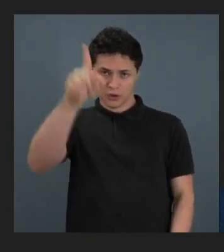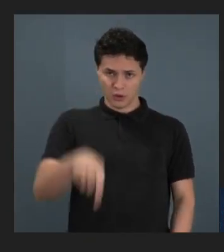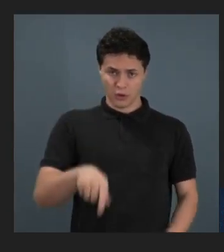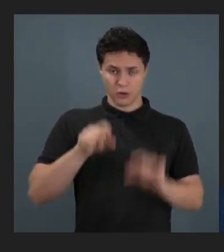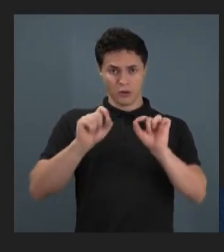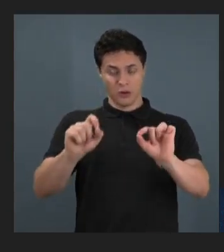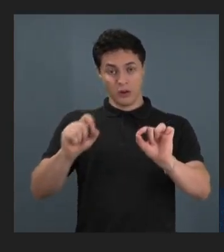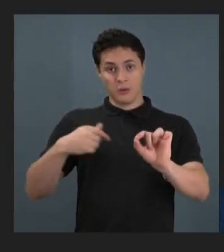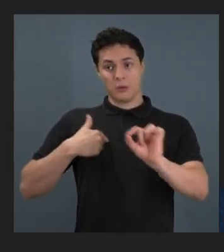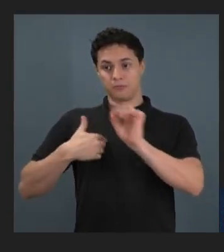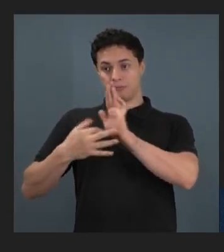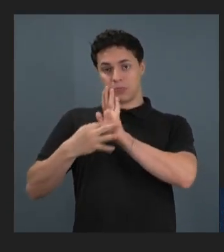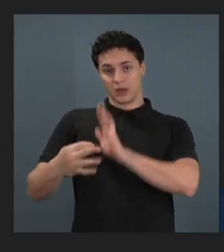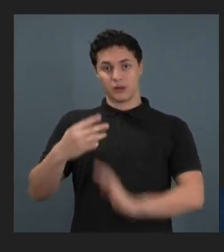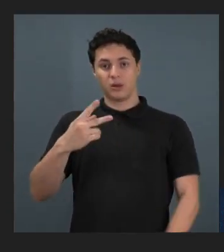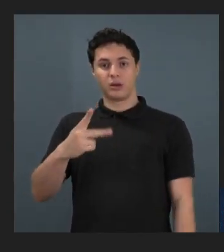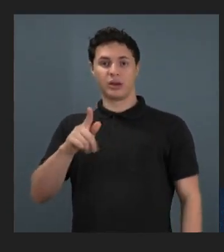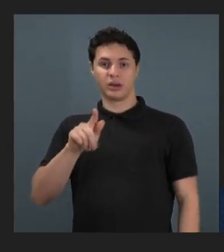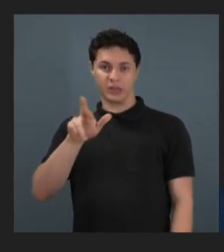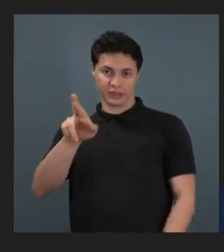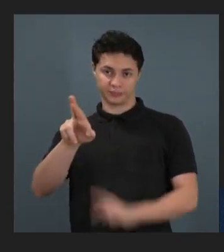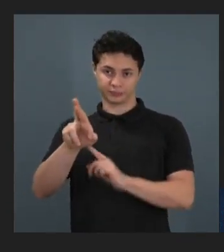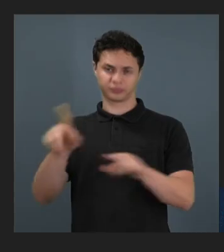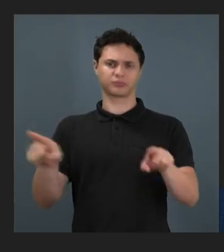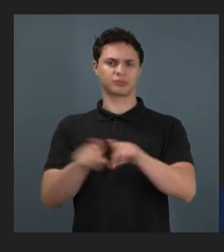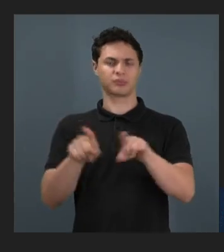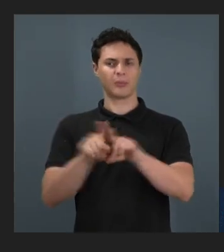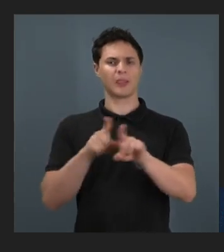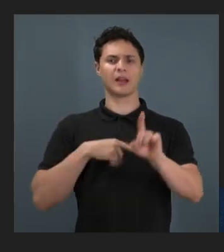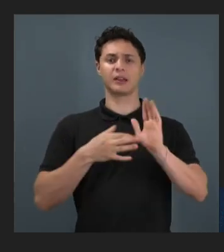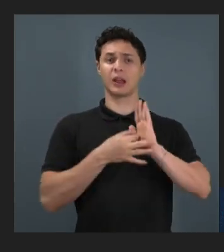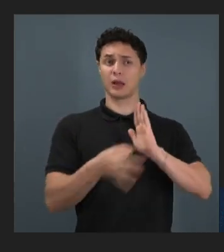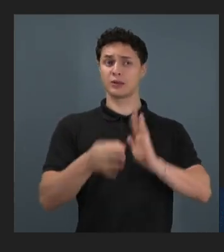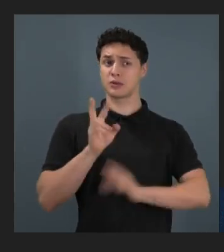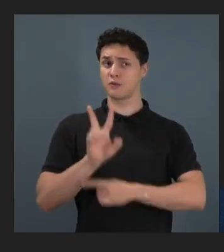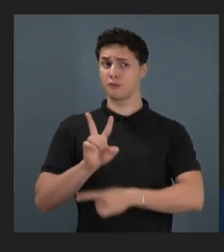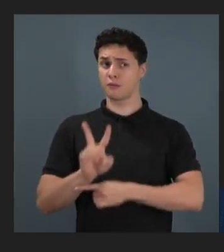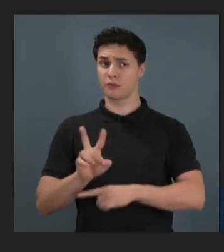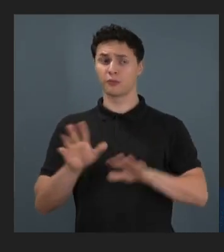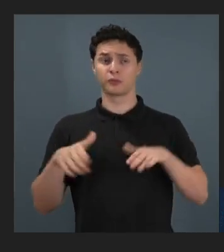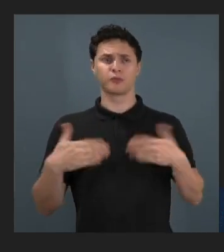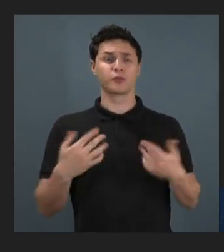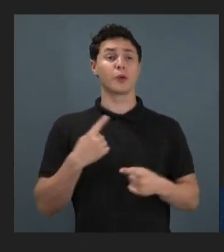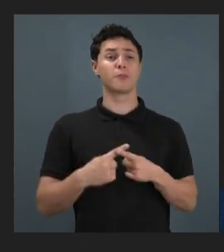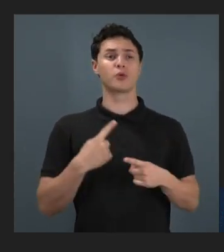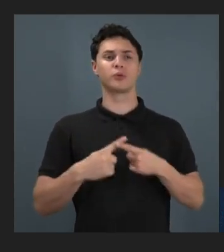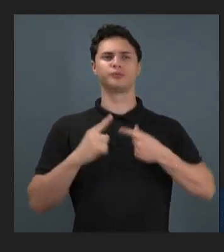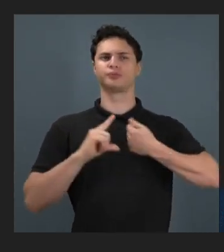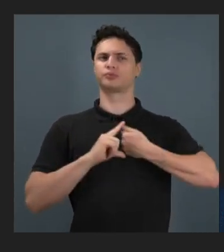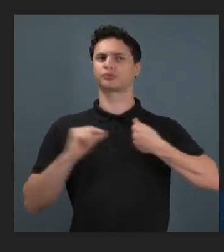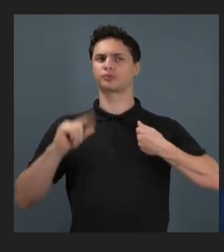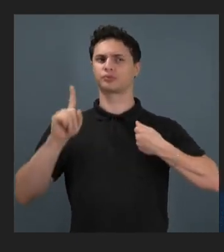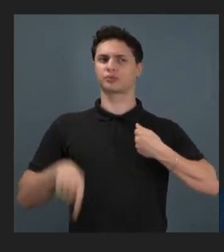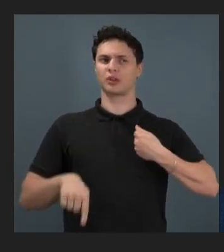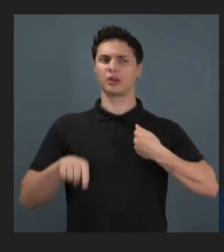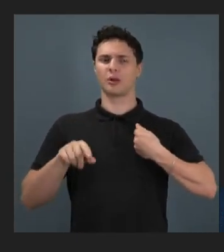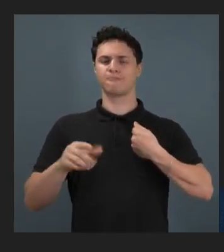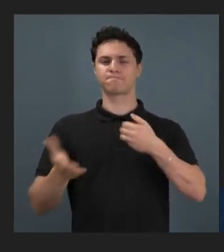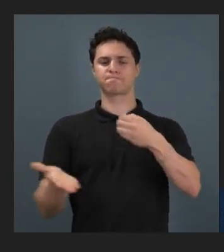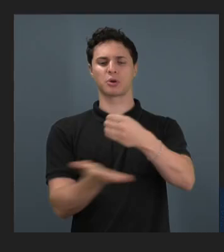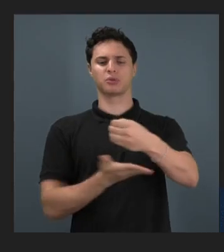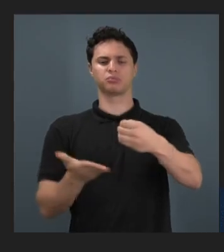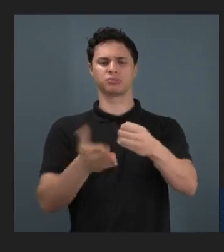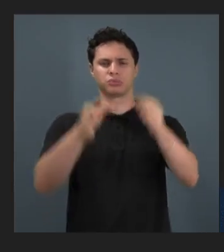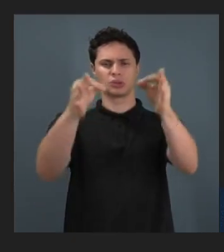PGR contrário ao pleito do recurso da Defensoria. Isso porque esse artigo é o coração e